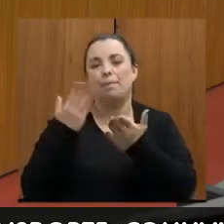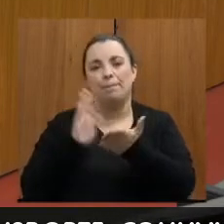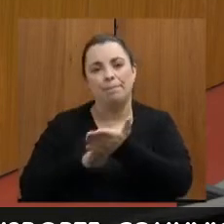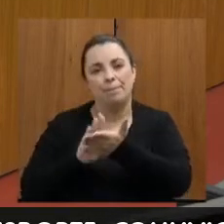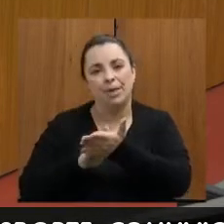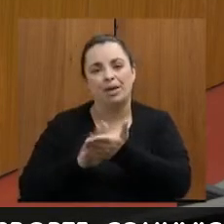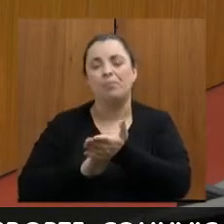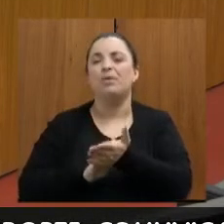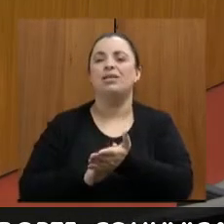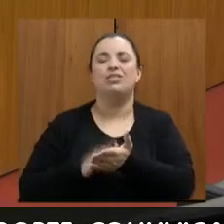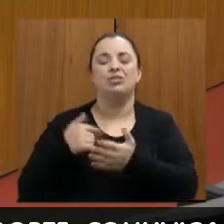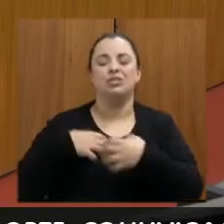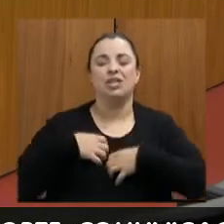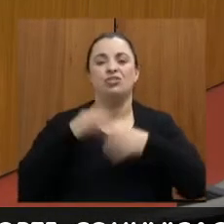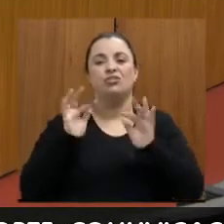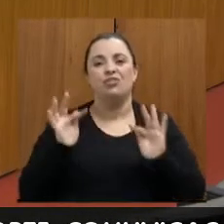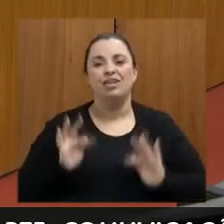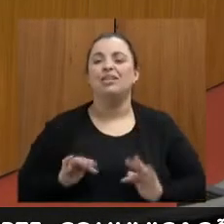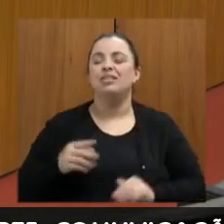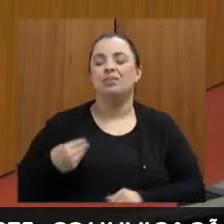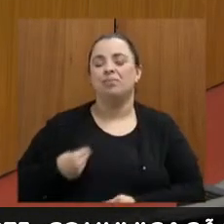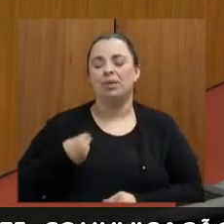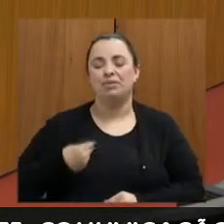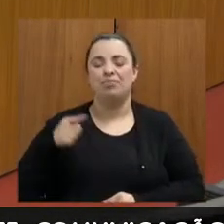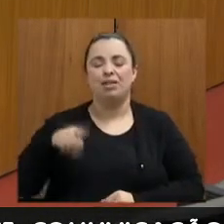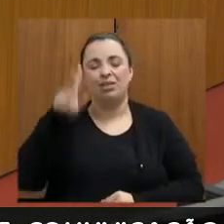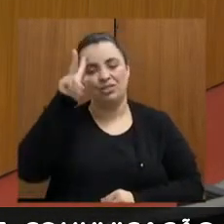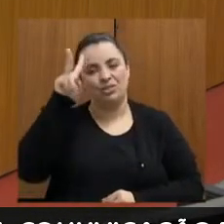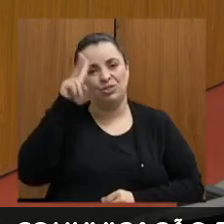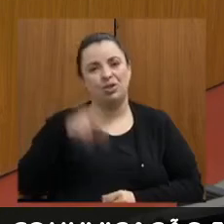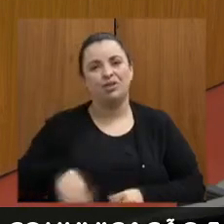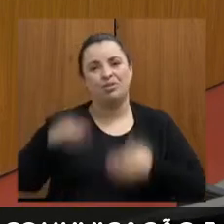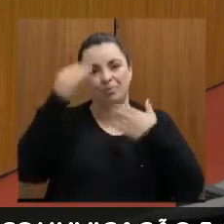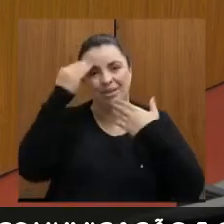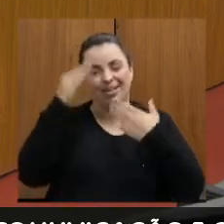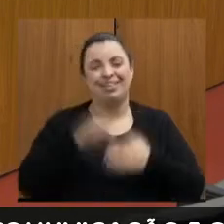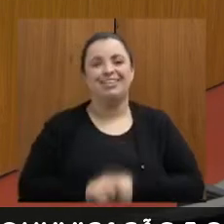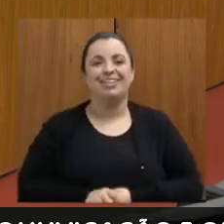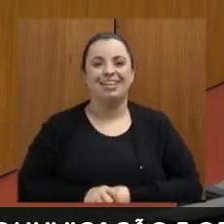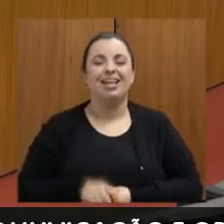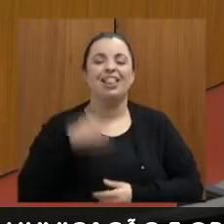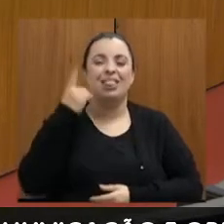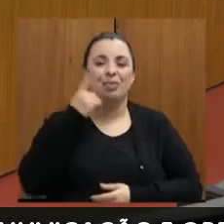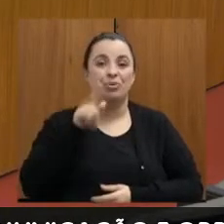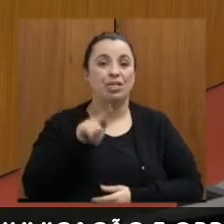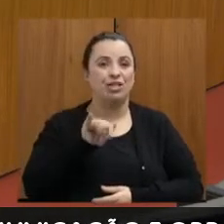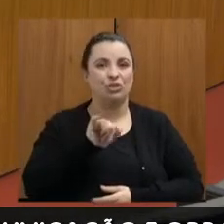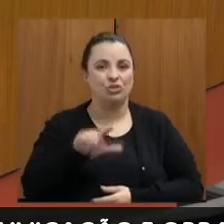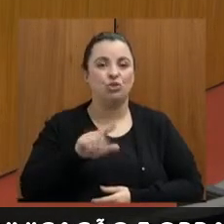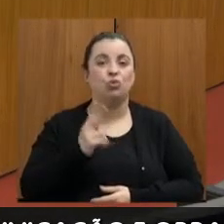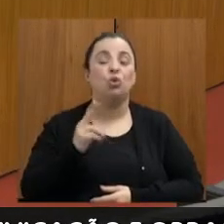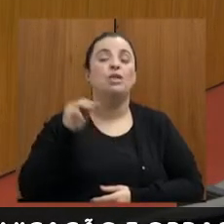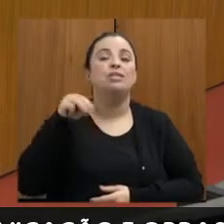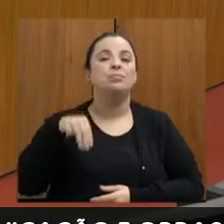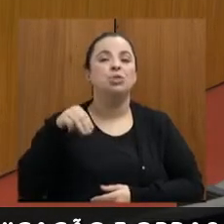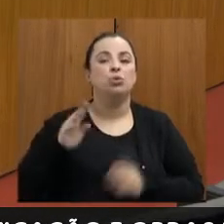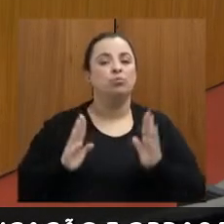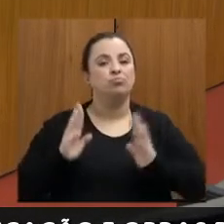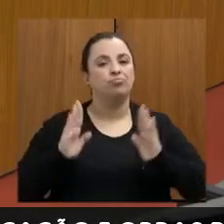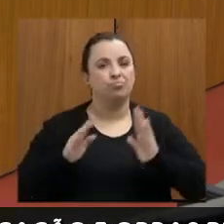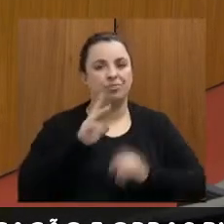muito feliz de fazer parte dessa história muito obrigado viu por causa de um Pereira tem dois minutos para suas considerações finais